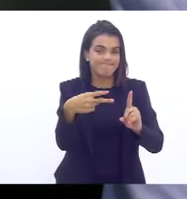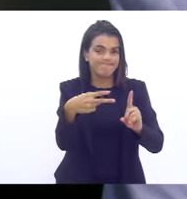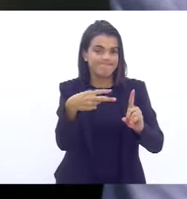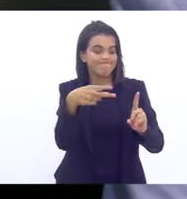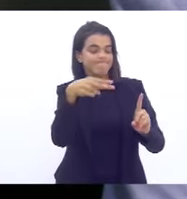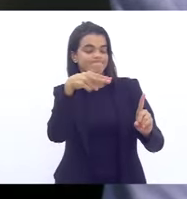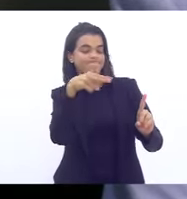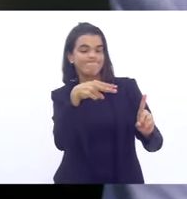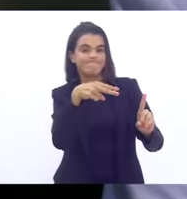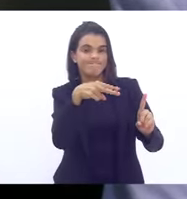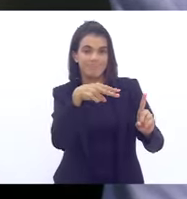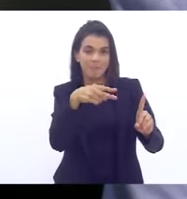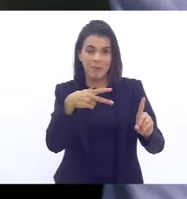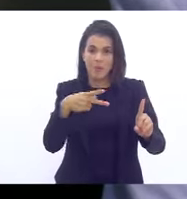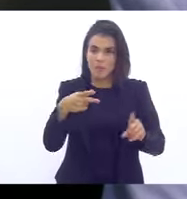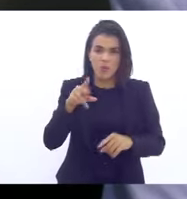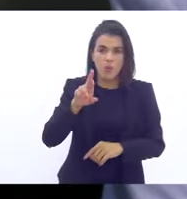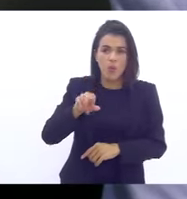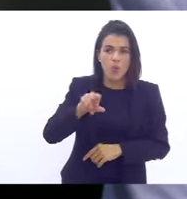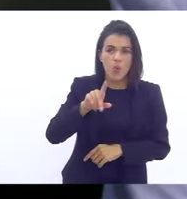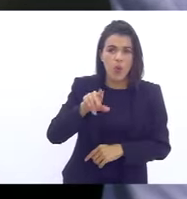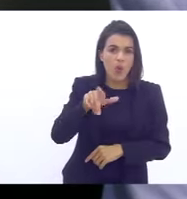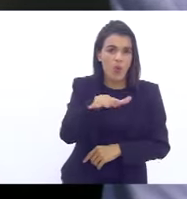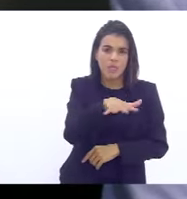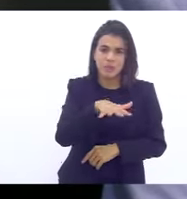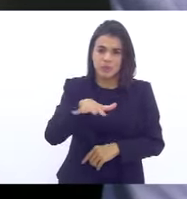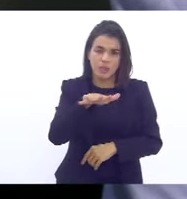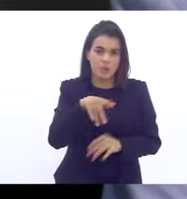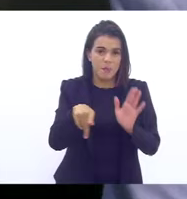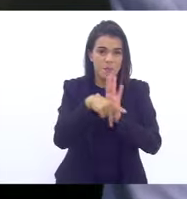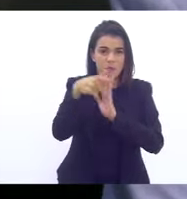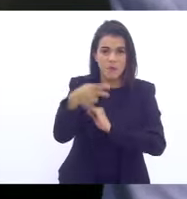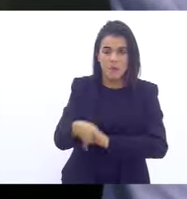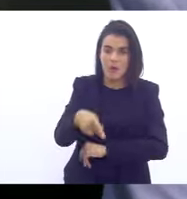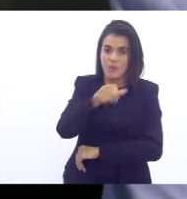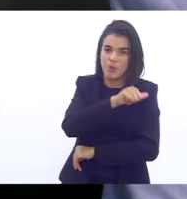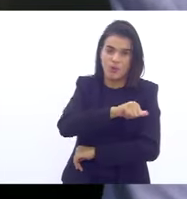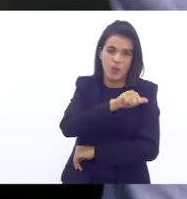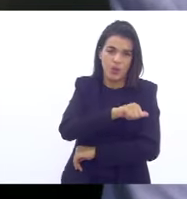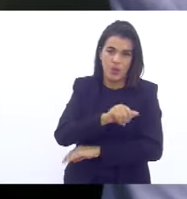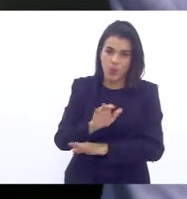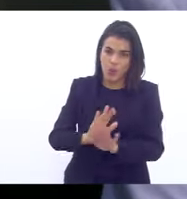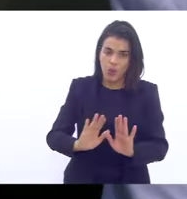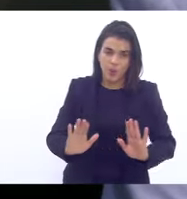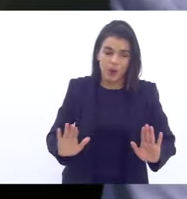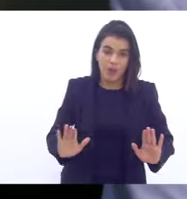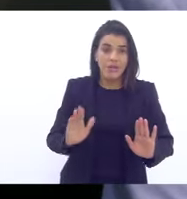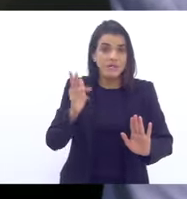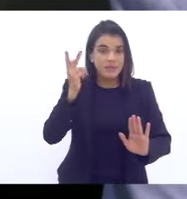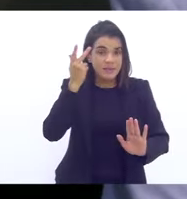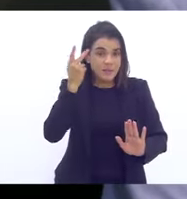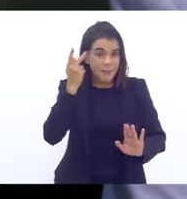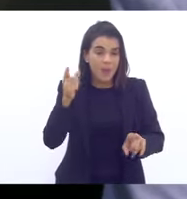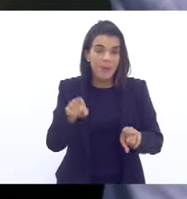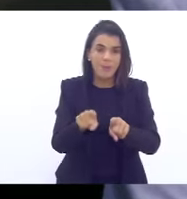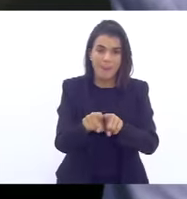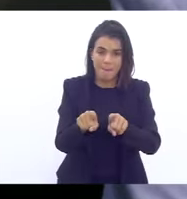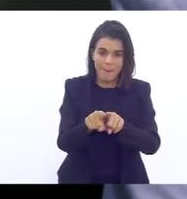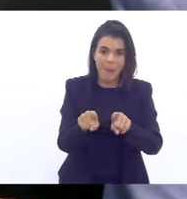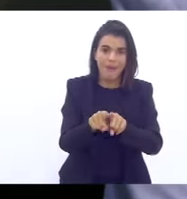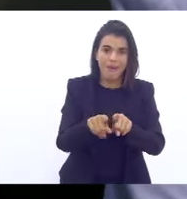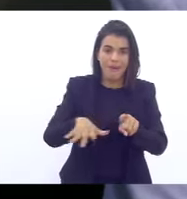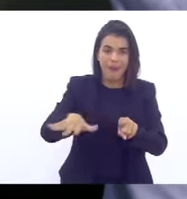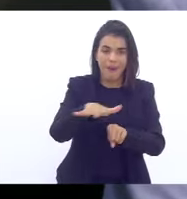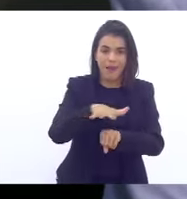mais também entre os meus pares, não é uma situação do Rio de Janeiro. Vide o que ocorrido em São Paulo recentemente, na região